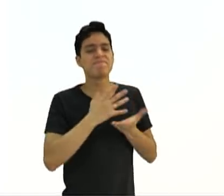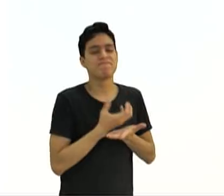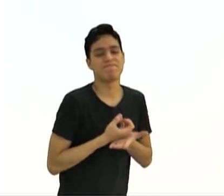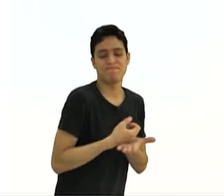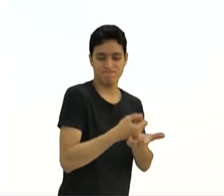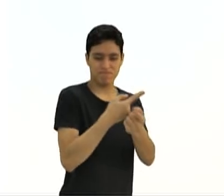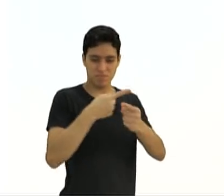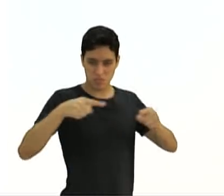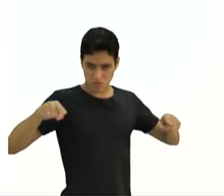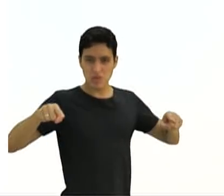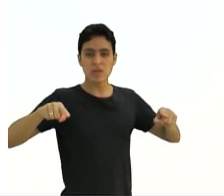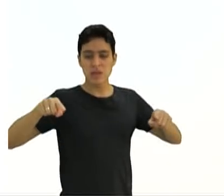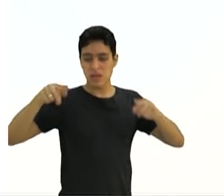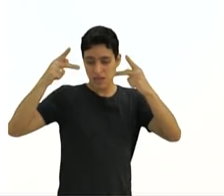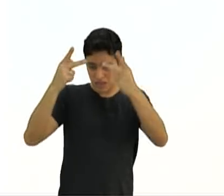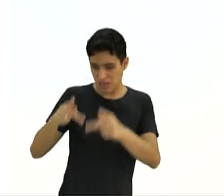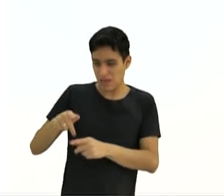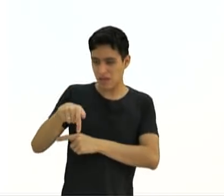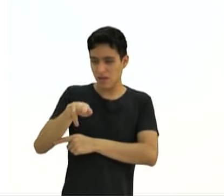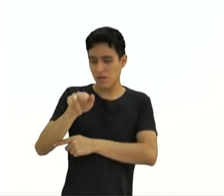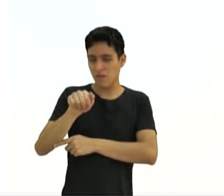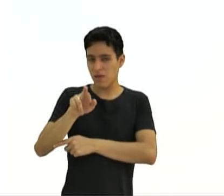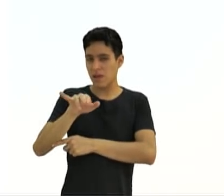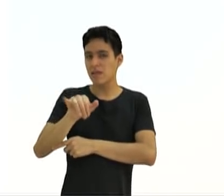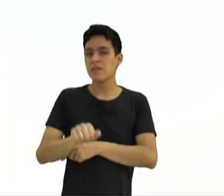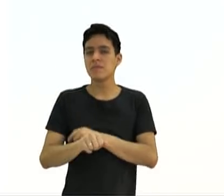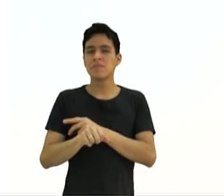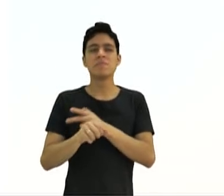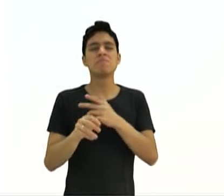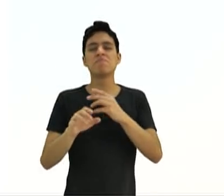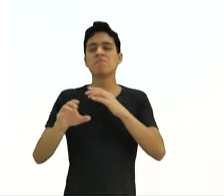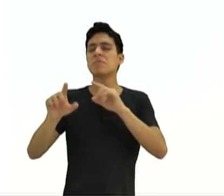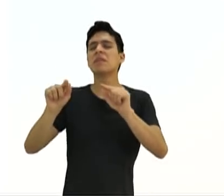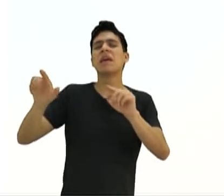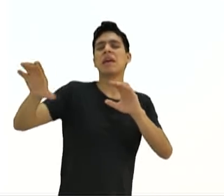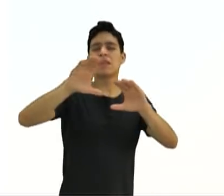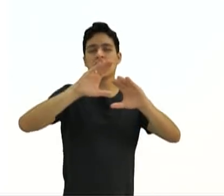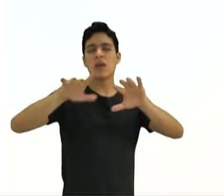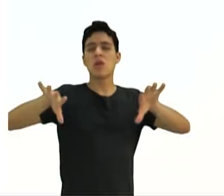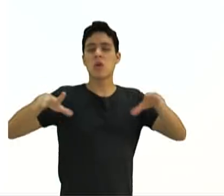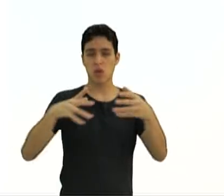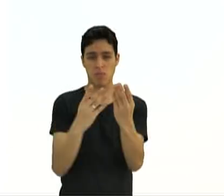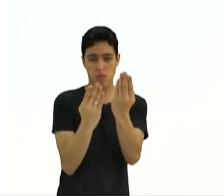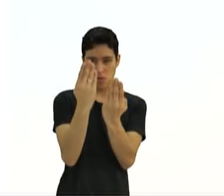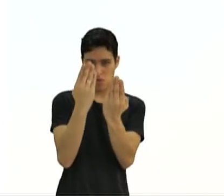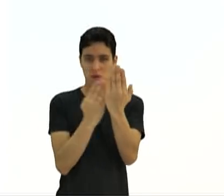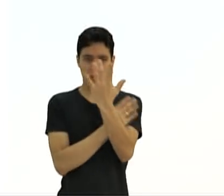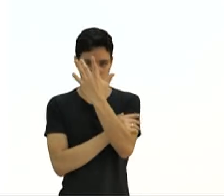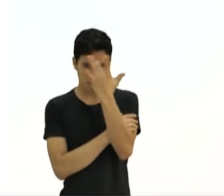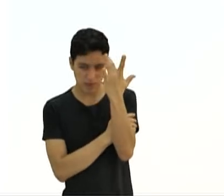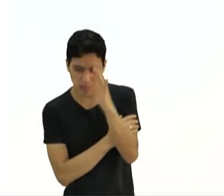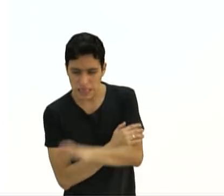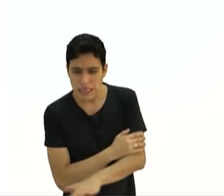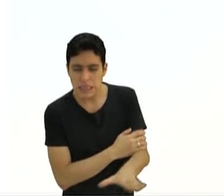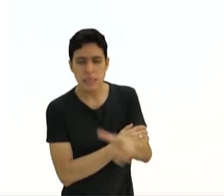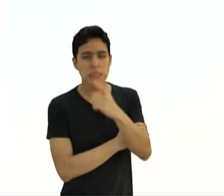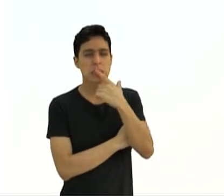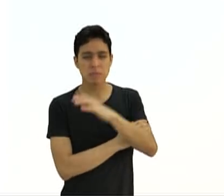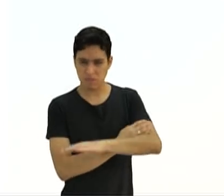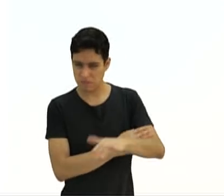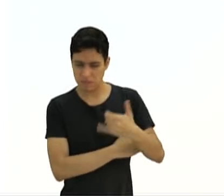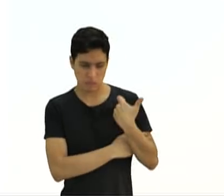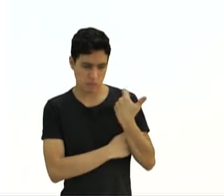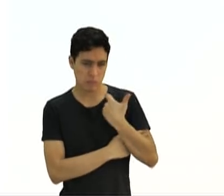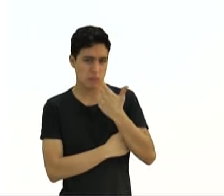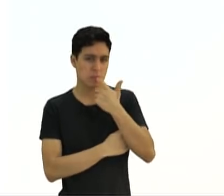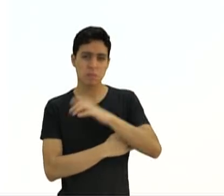11 corais infanto-juvenis indígenas. Então, esses corais são compostos por crianças, às vezes